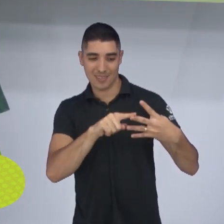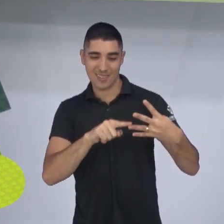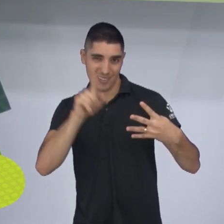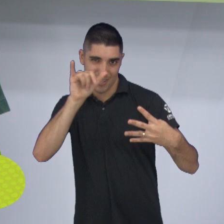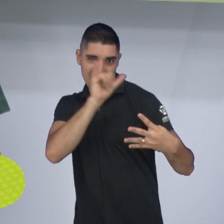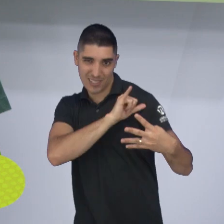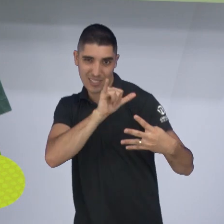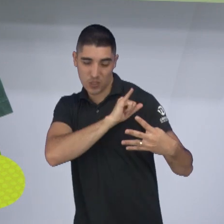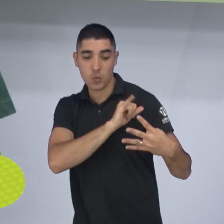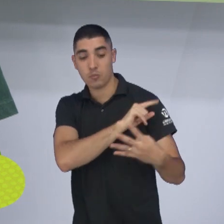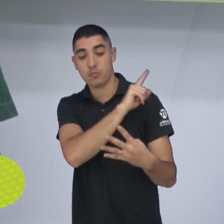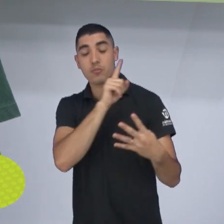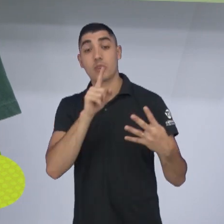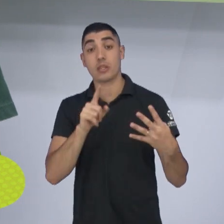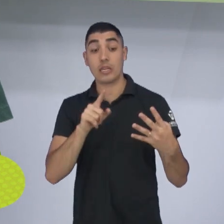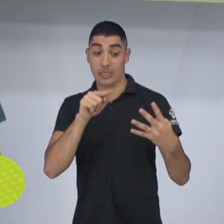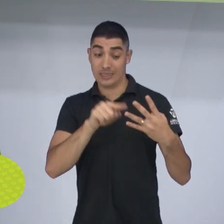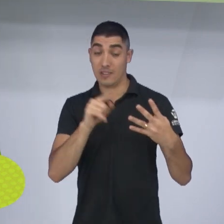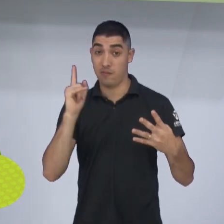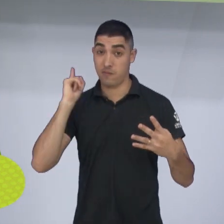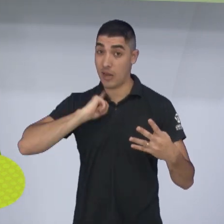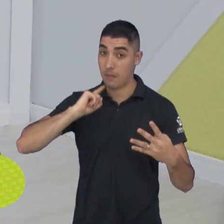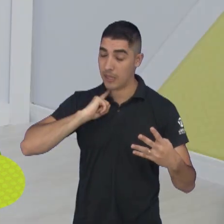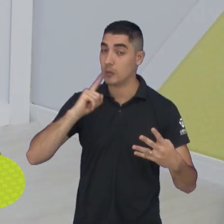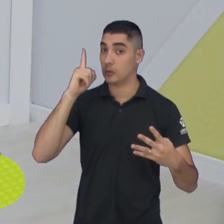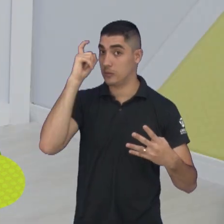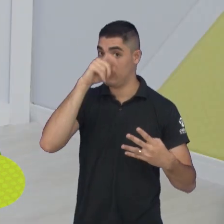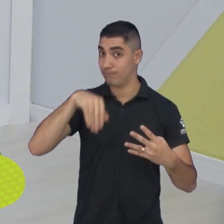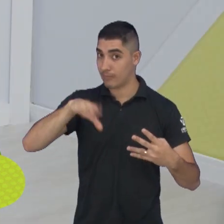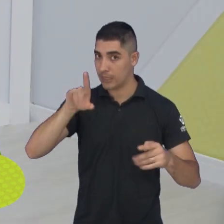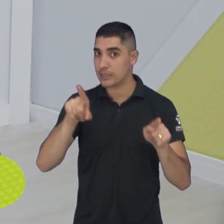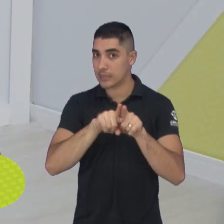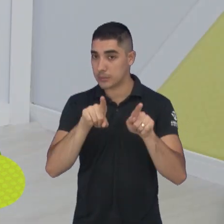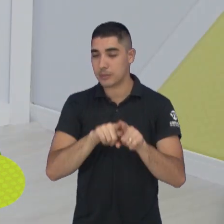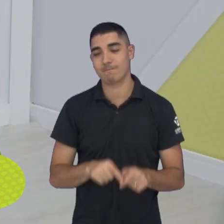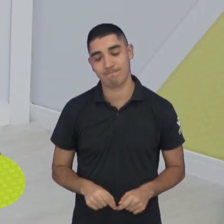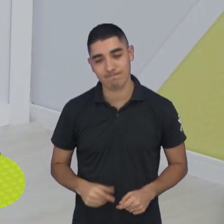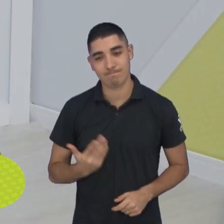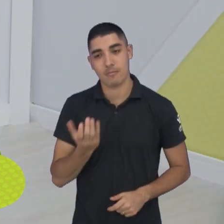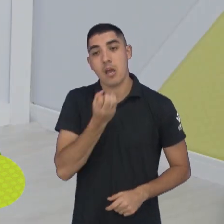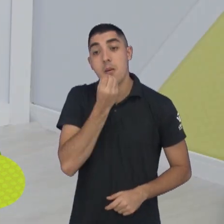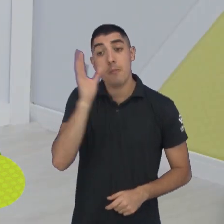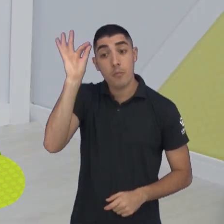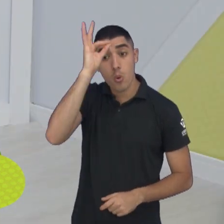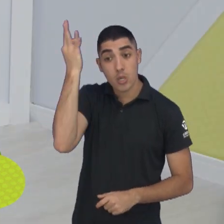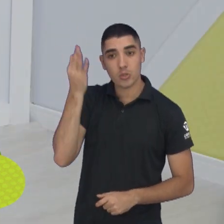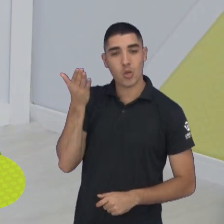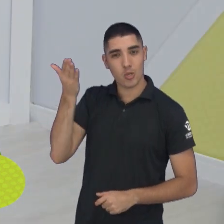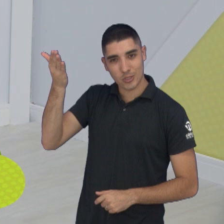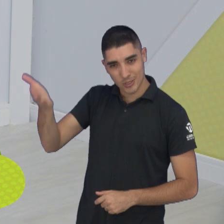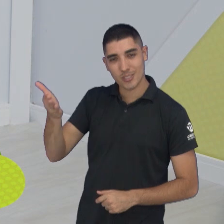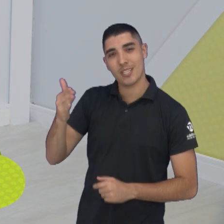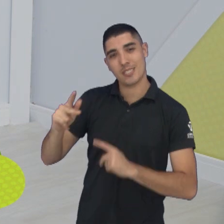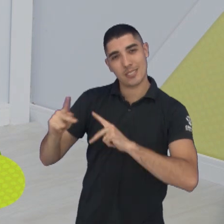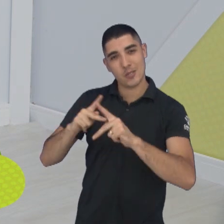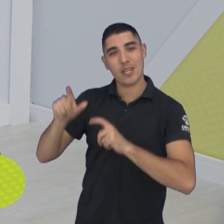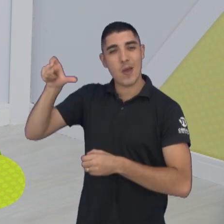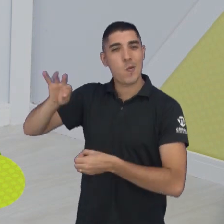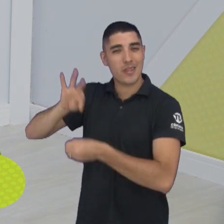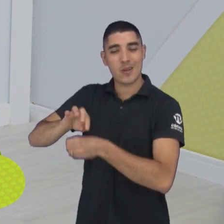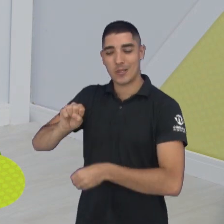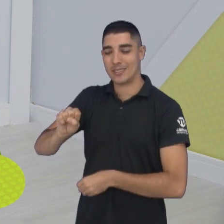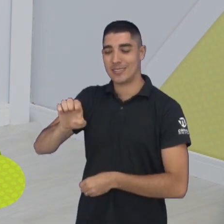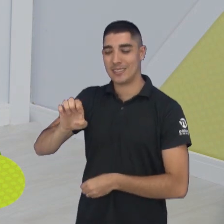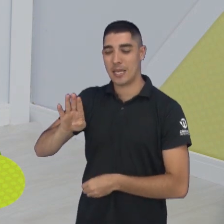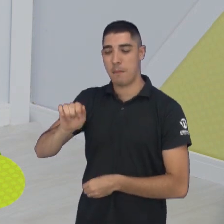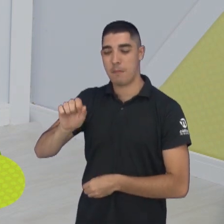aí, que vai ser uma parada ainda mais duríssima. Pois é, sucesso aí para os comandados do técnico Sebastián Figueiredo, já